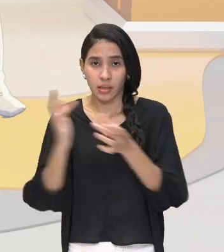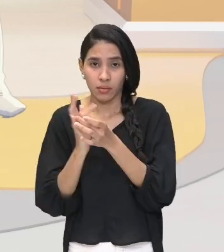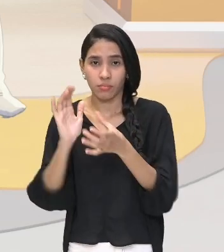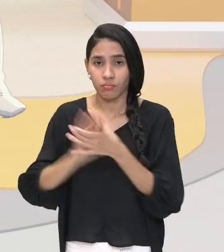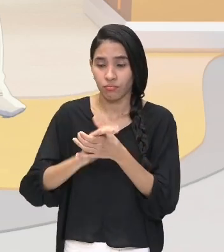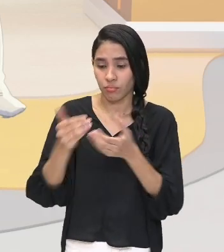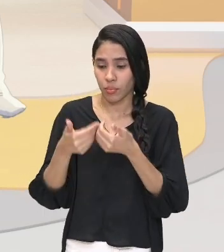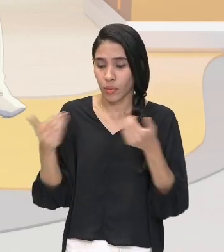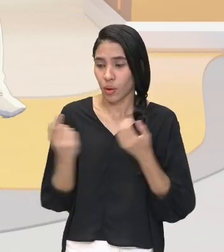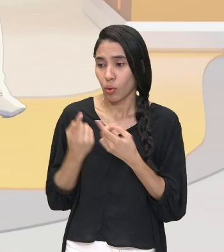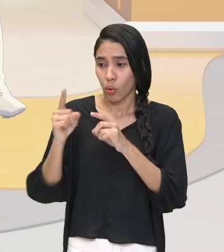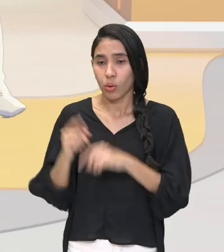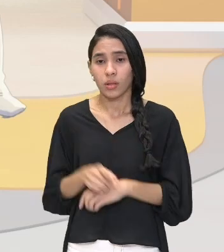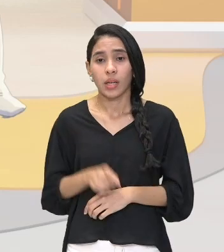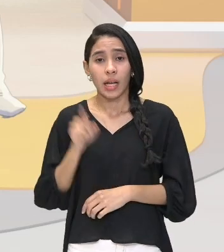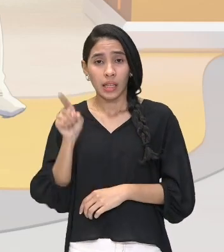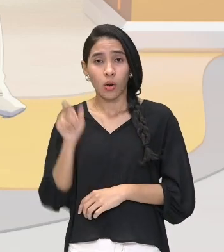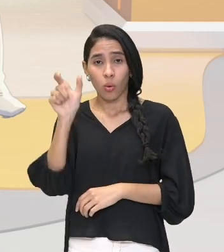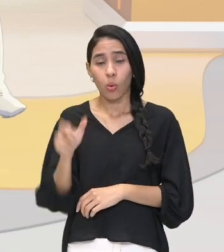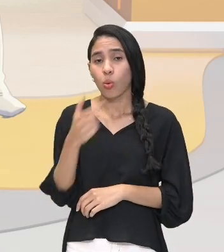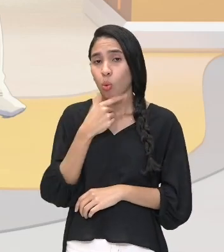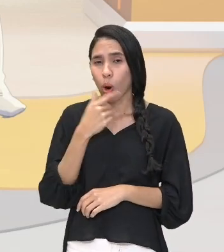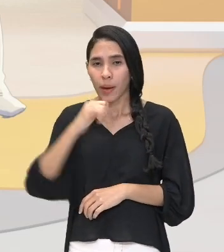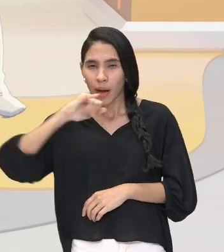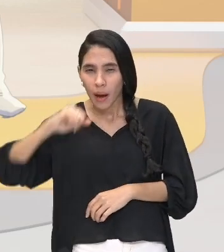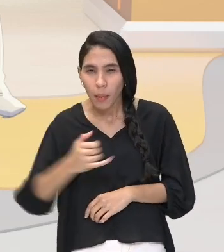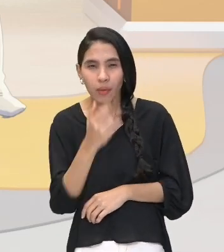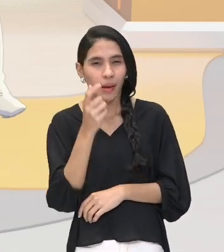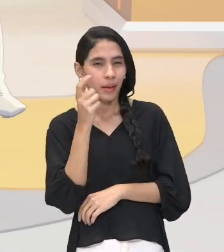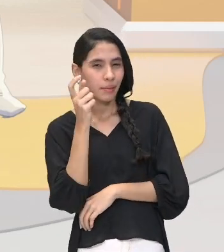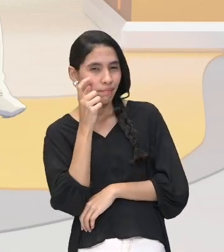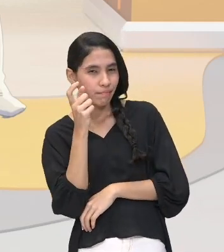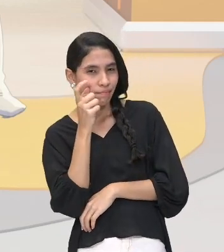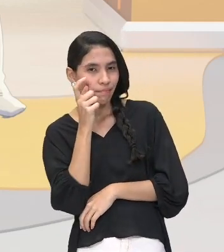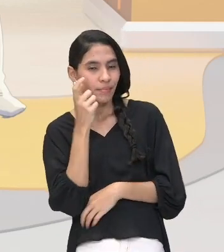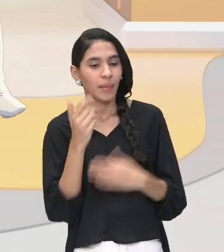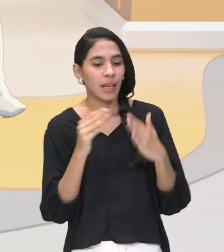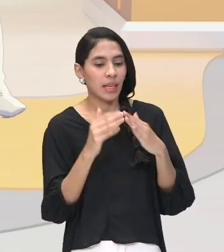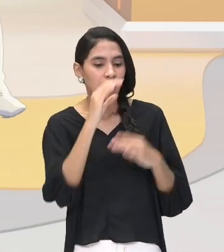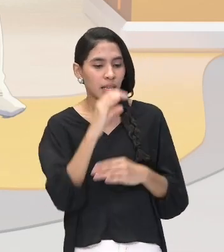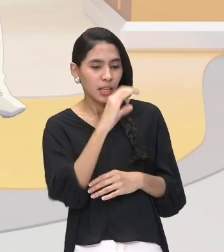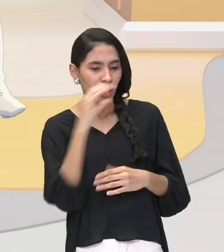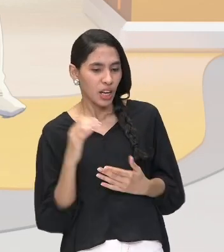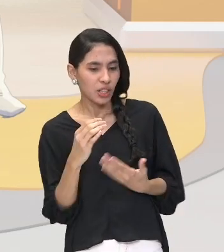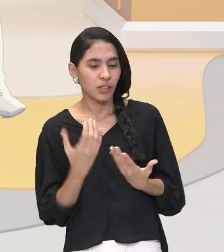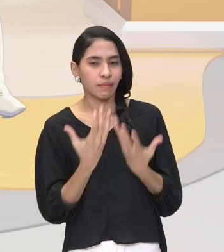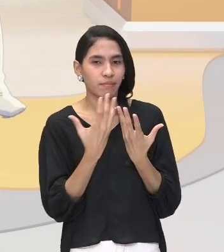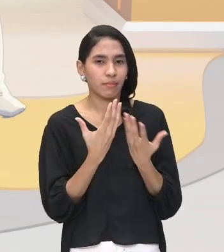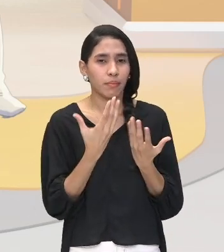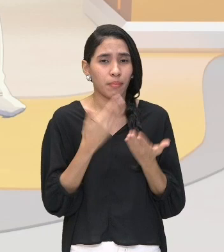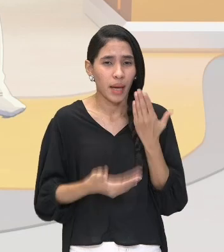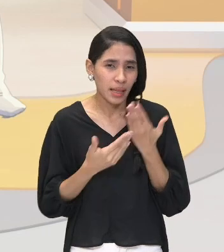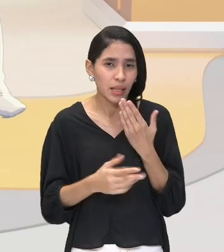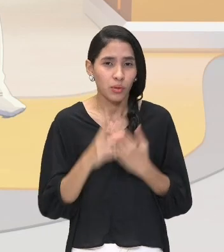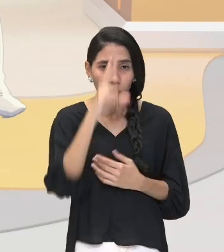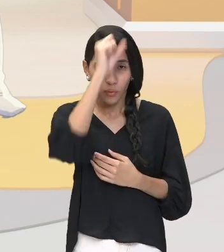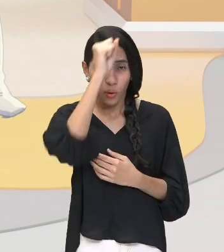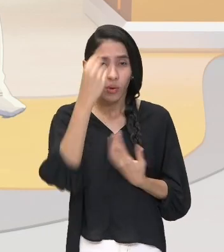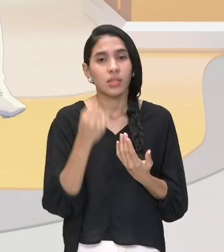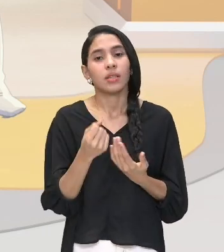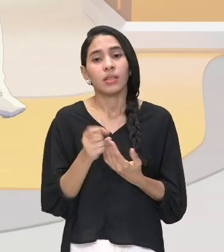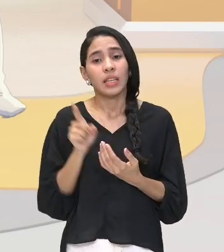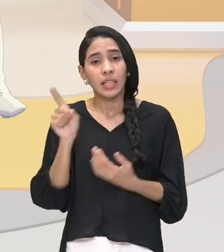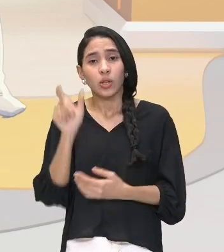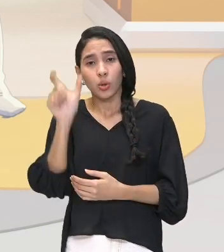está enfraquecida, está perdendo seu poder, seu status, e ele rompe com a igreja.